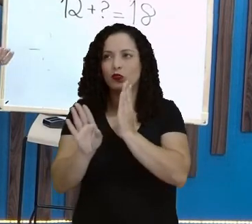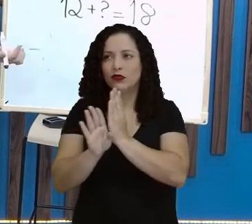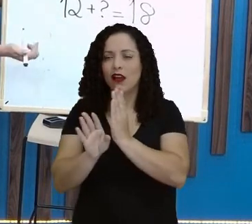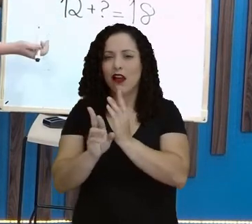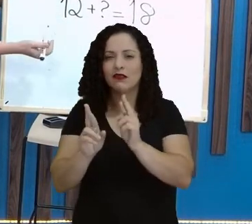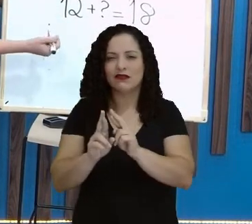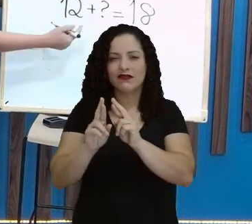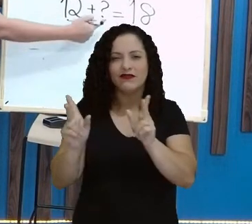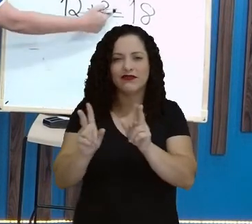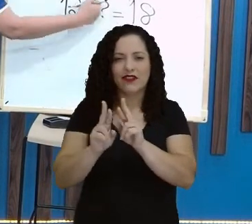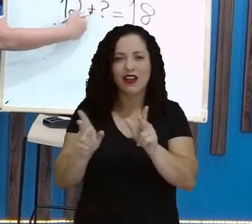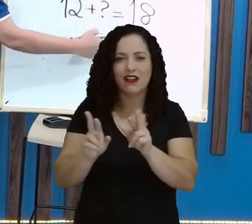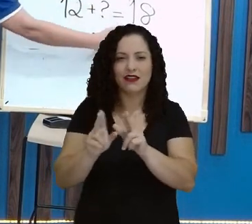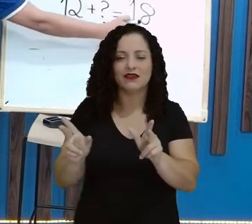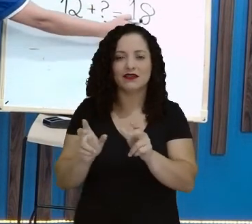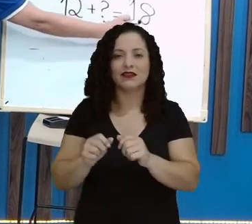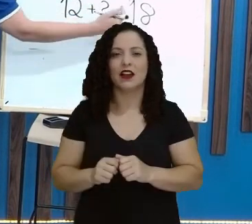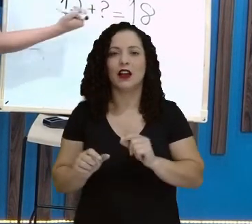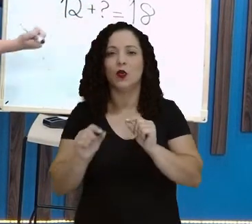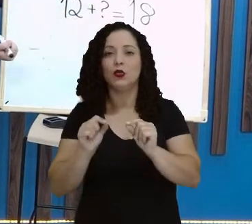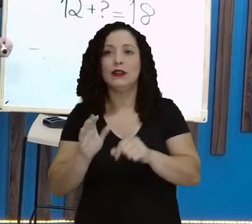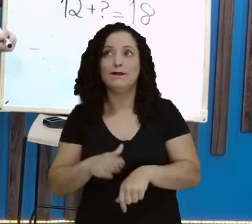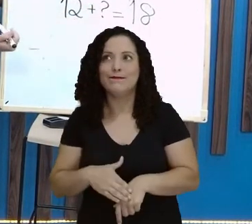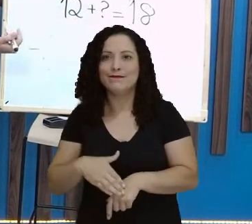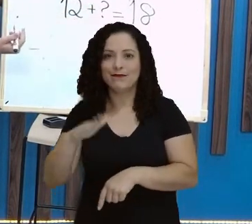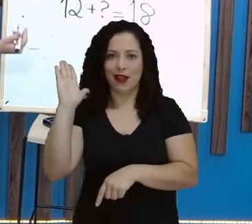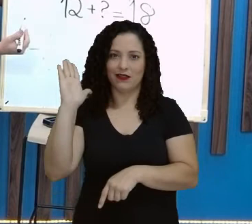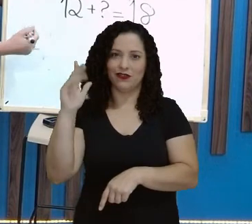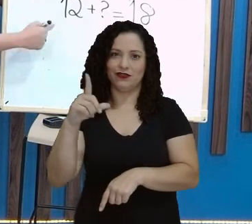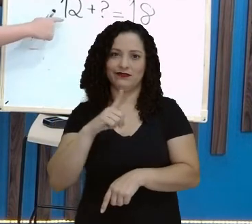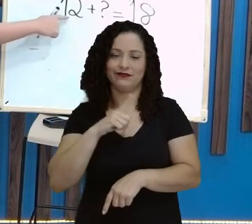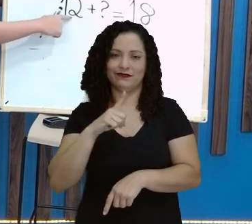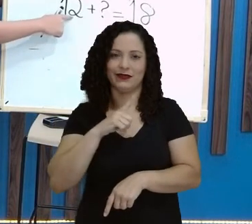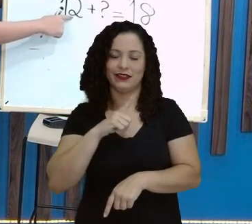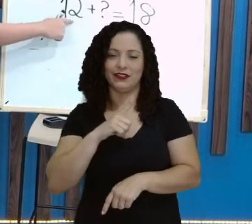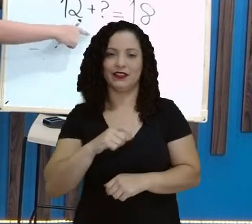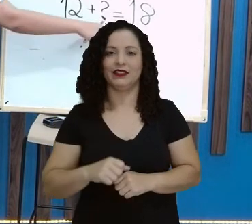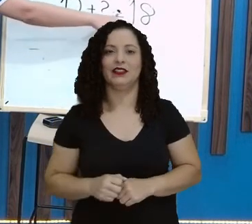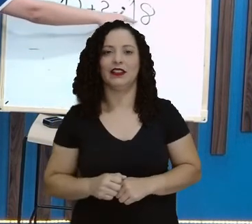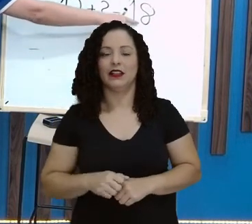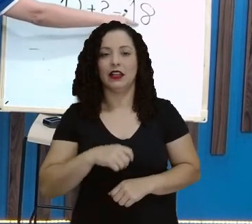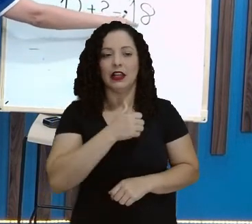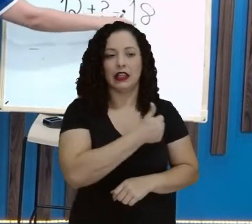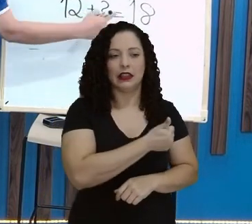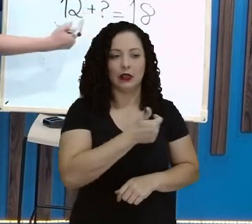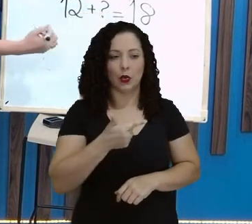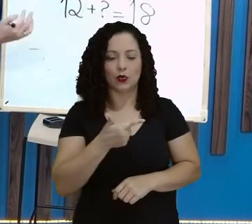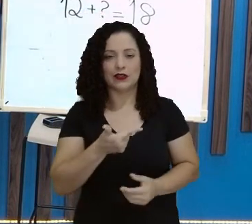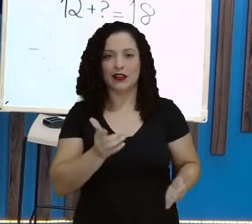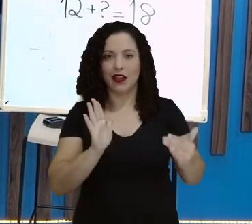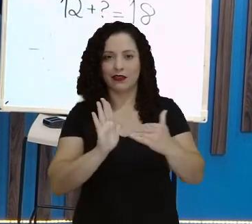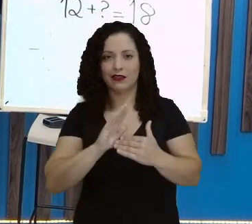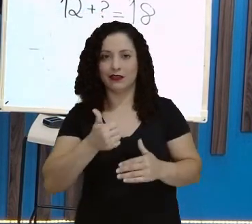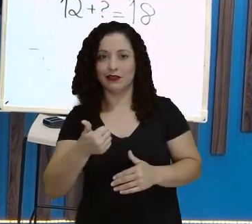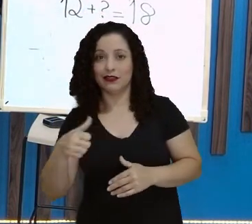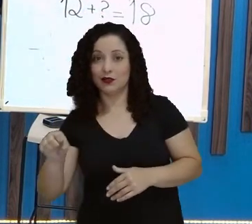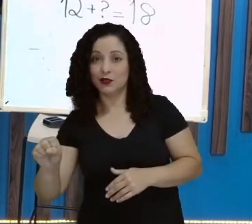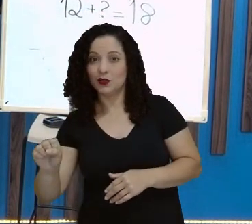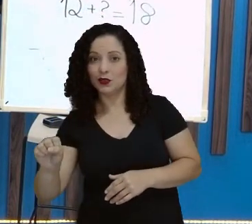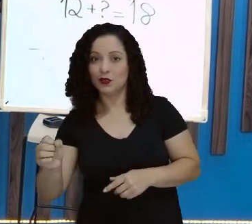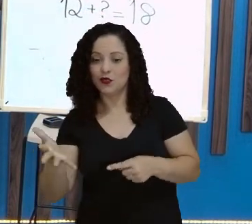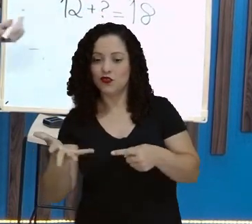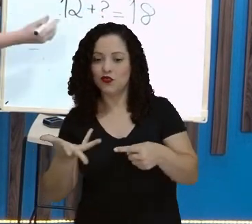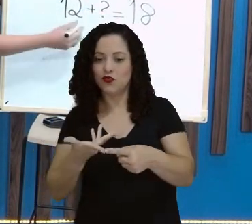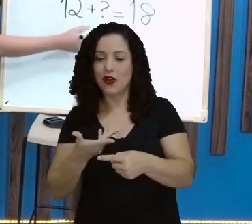né? O que ele ganhou aí, o que aumentou na quantidade dele. Então, de 12 até chegar em 18, se você contar,